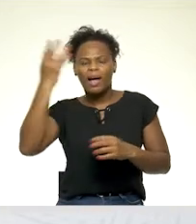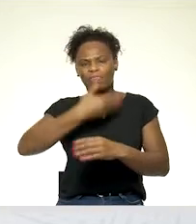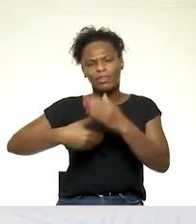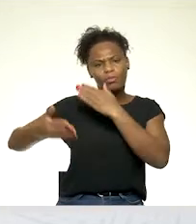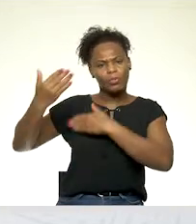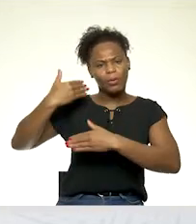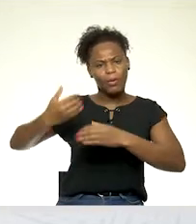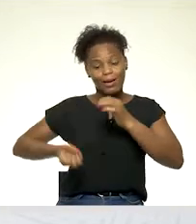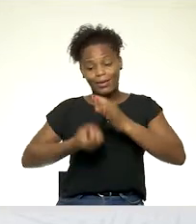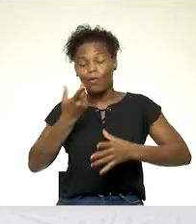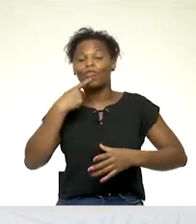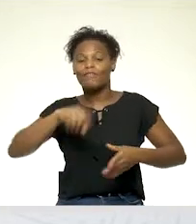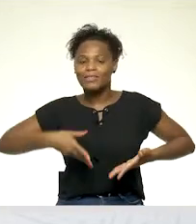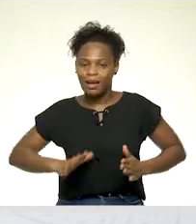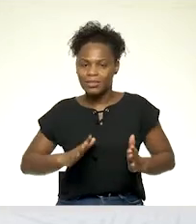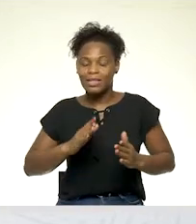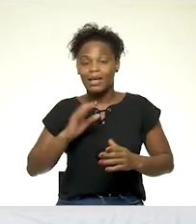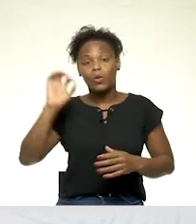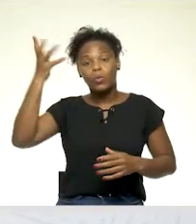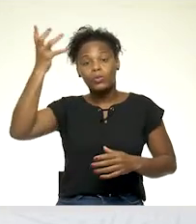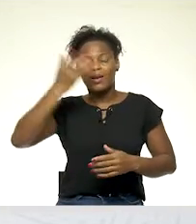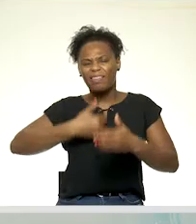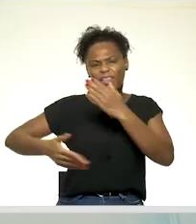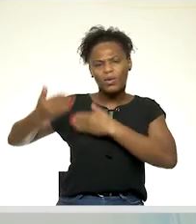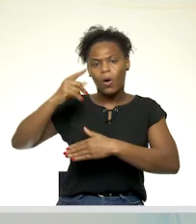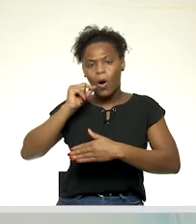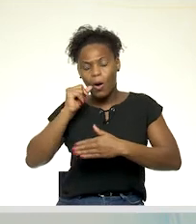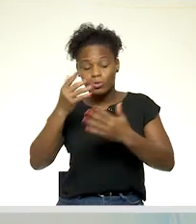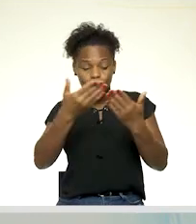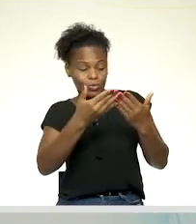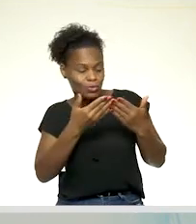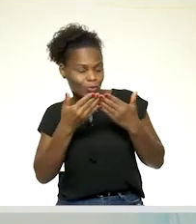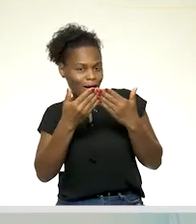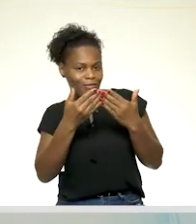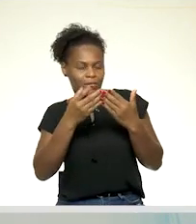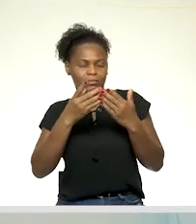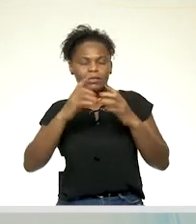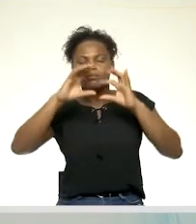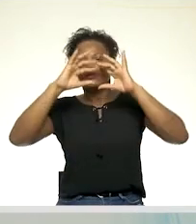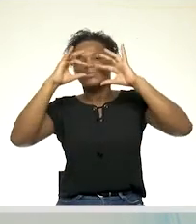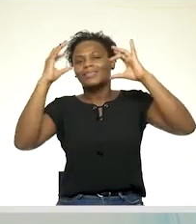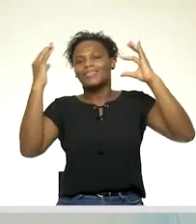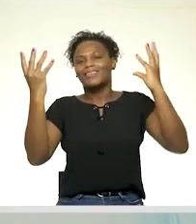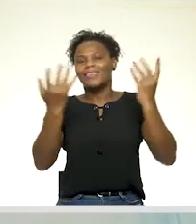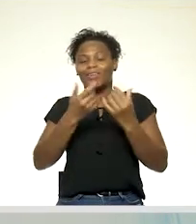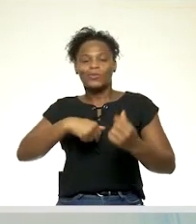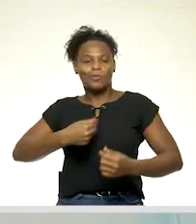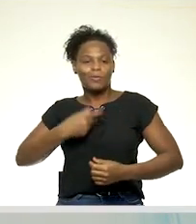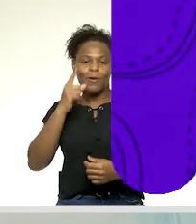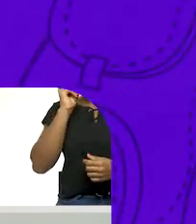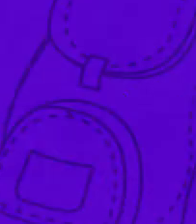cultura da época antiga, em que o homem dedicava-se ao estudo da natureza e do próprio